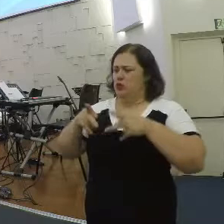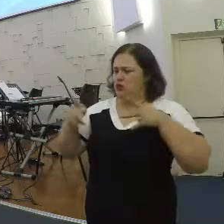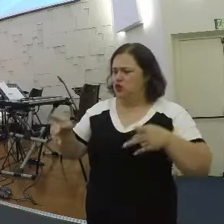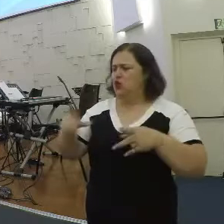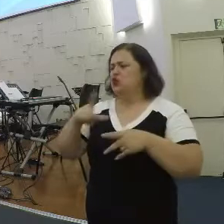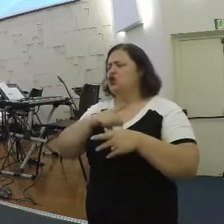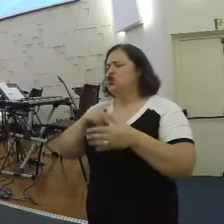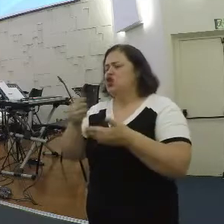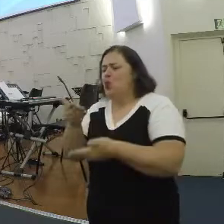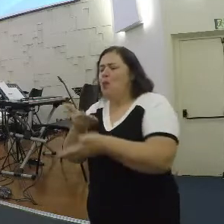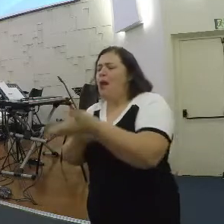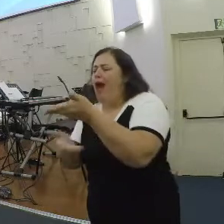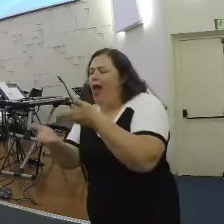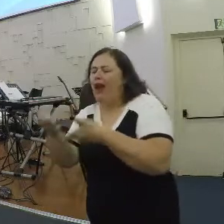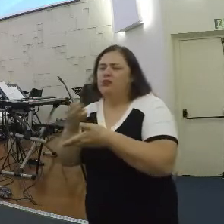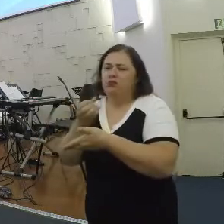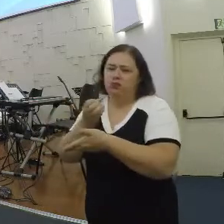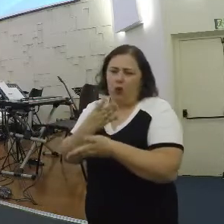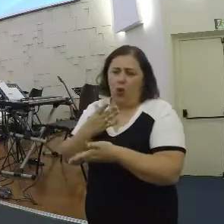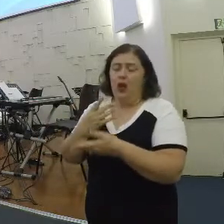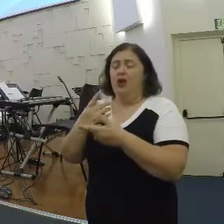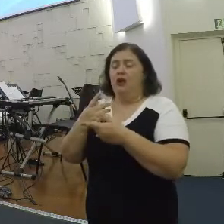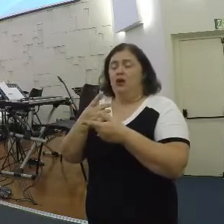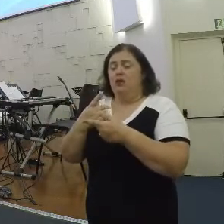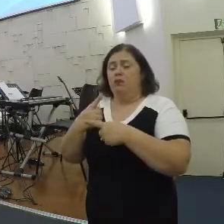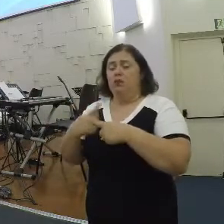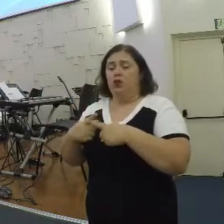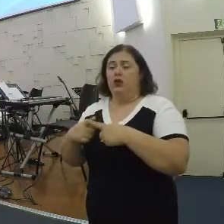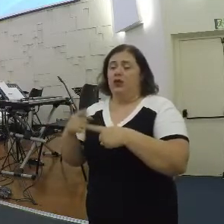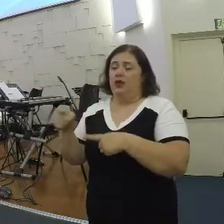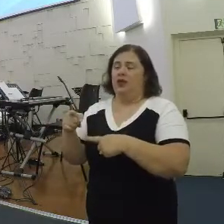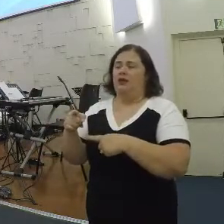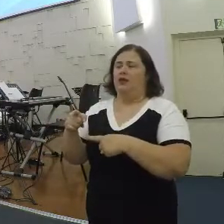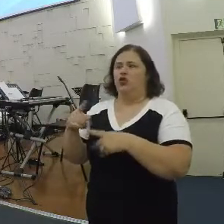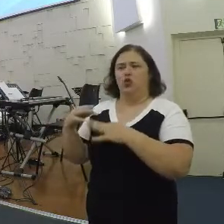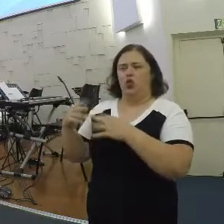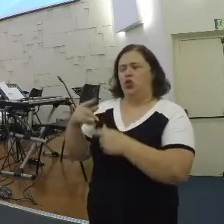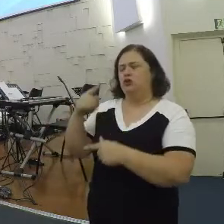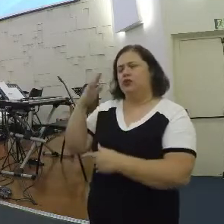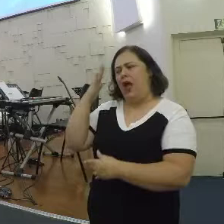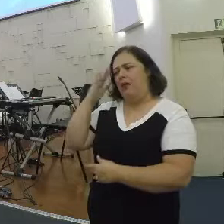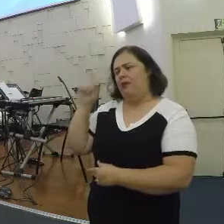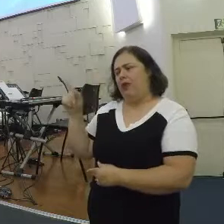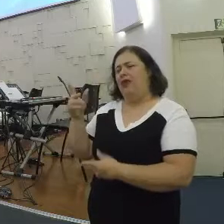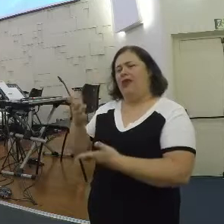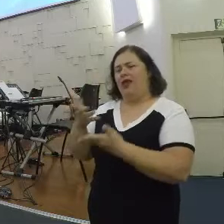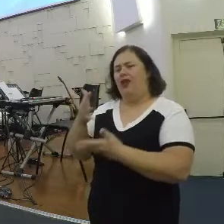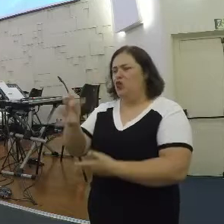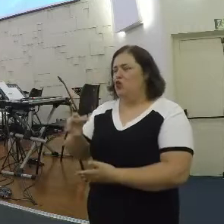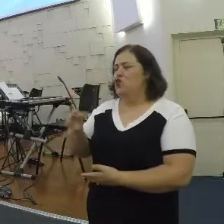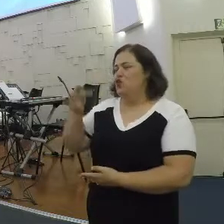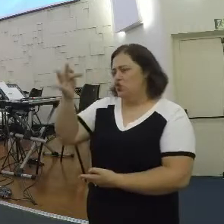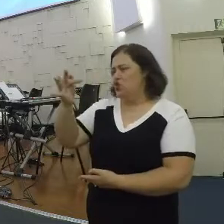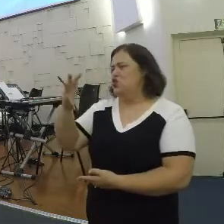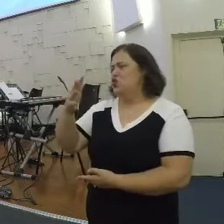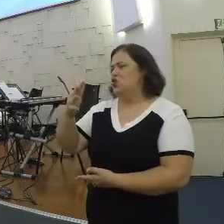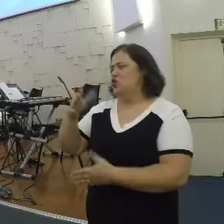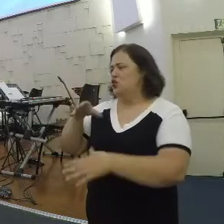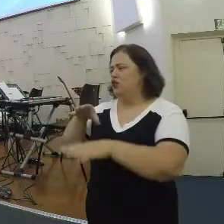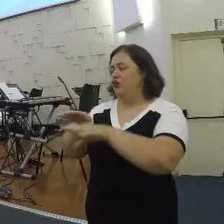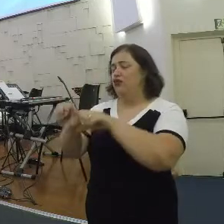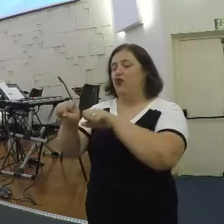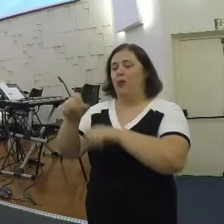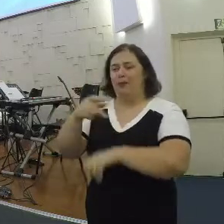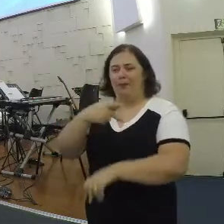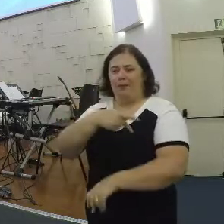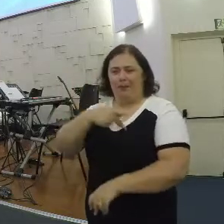mesmo sabendo que eu era estudante de teologia e que seria pastor. Alguns poucos me menosprezaram porque eu era